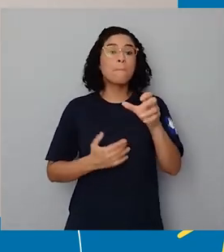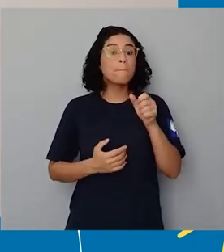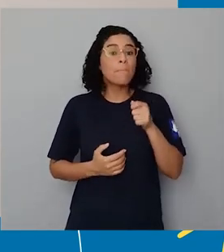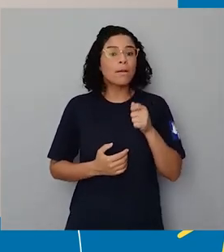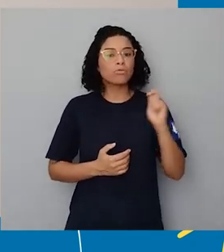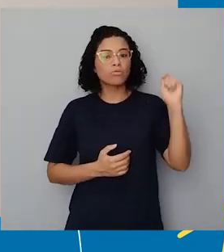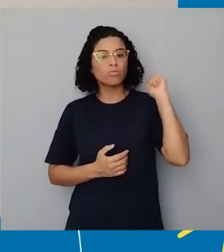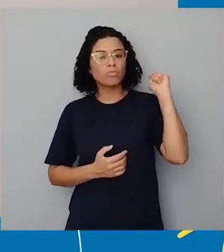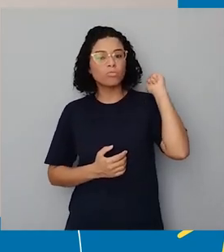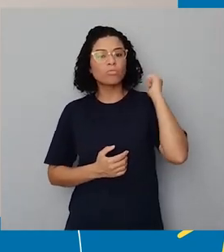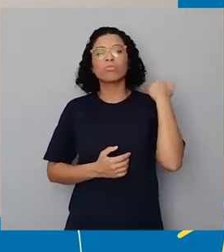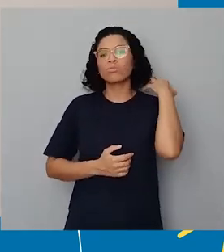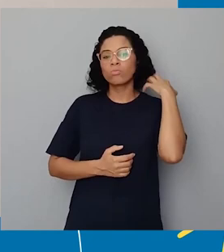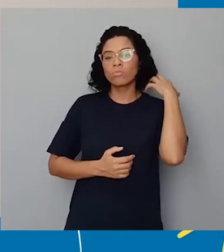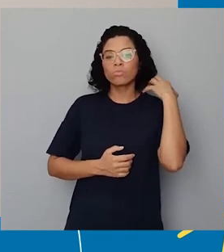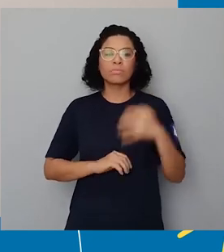e...